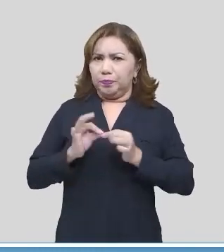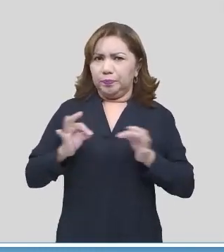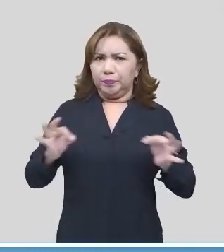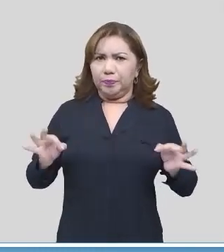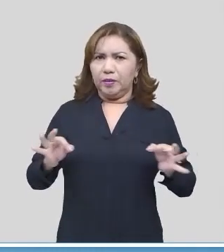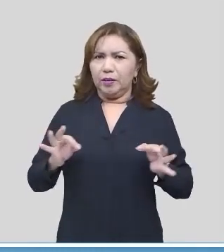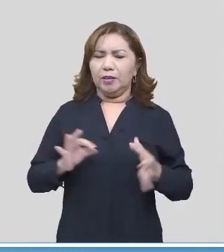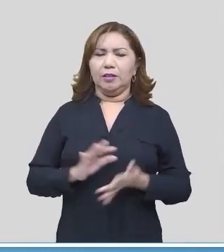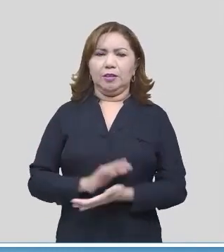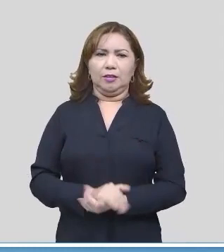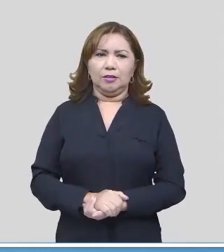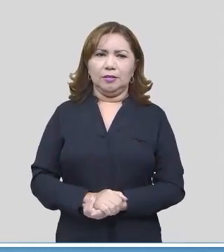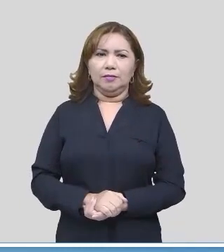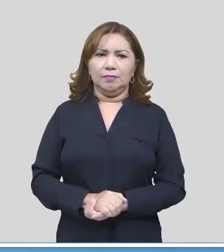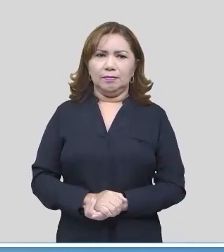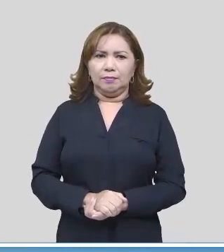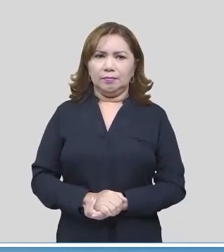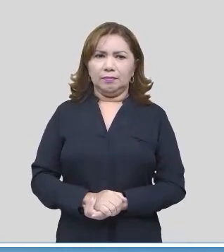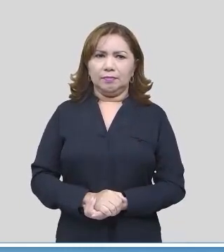comigo.